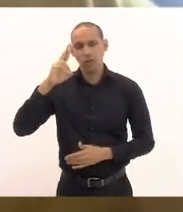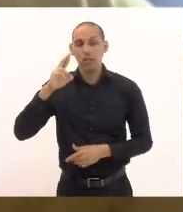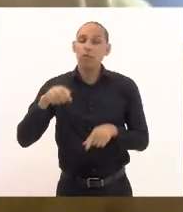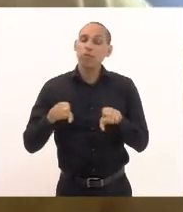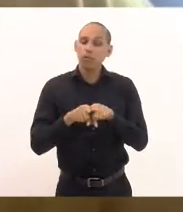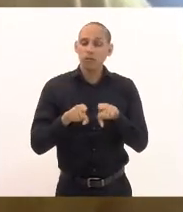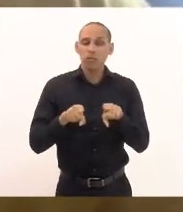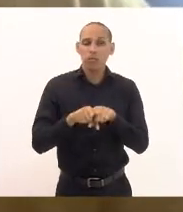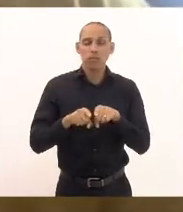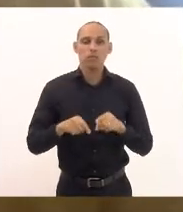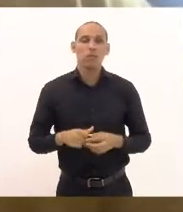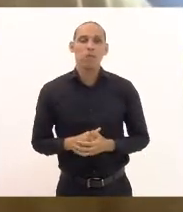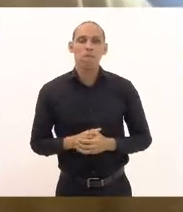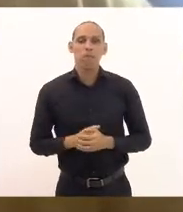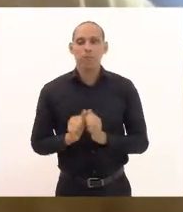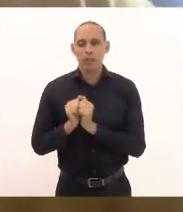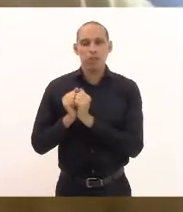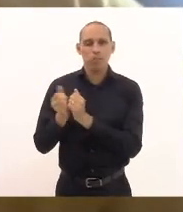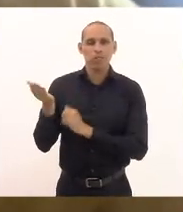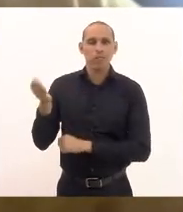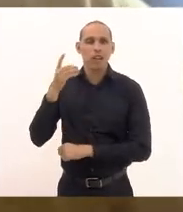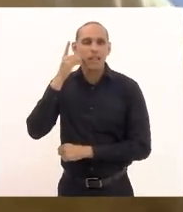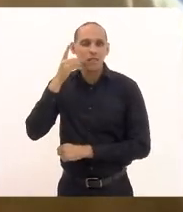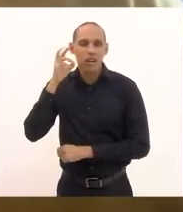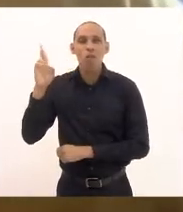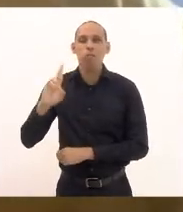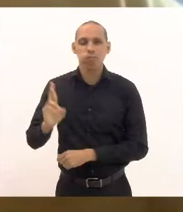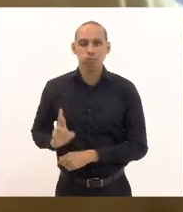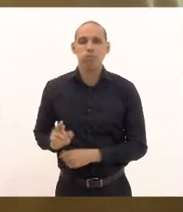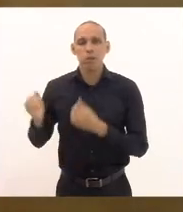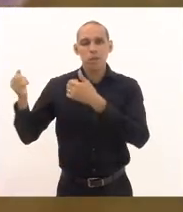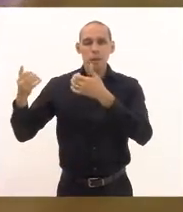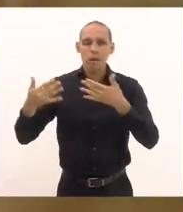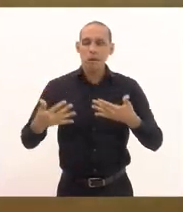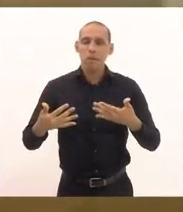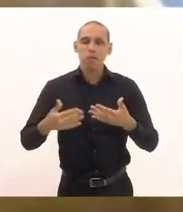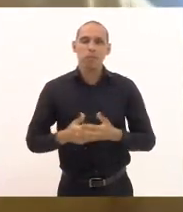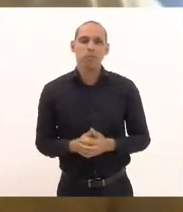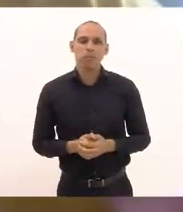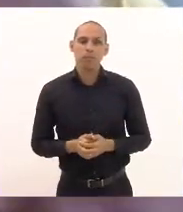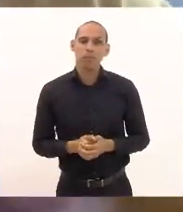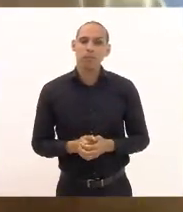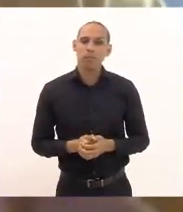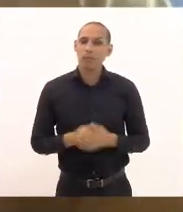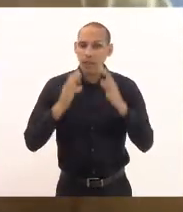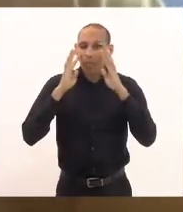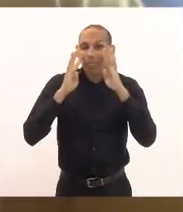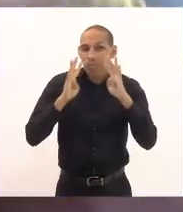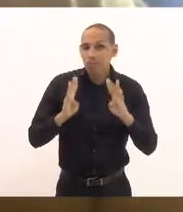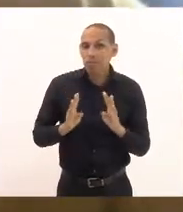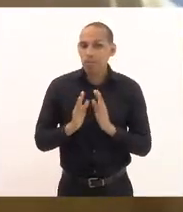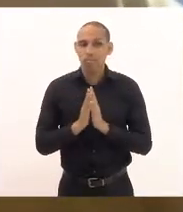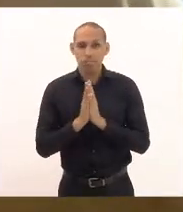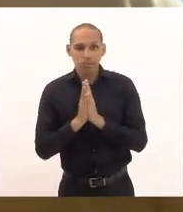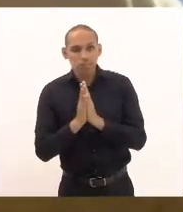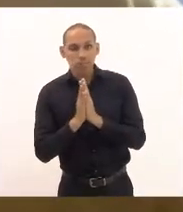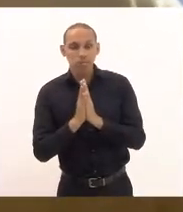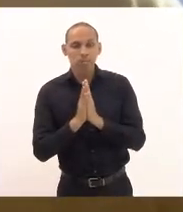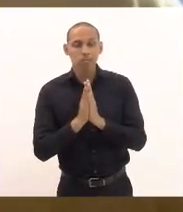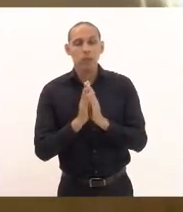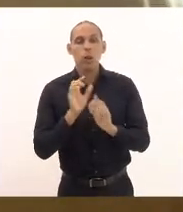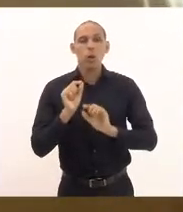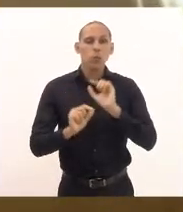sentido que a deputada Renata Souza falou, eu quero chamar a atenção para